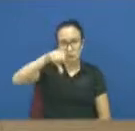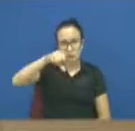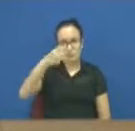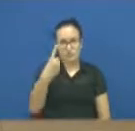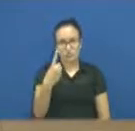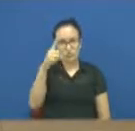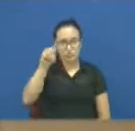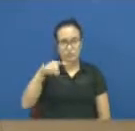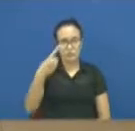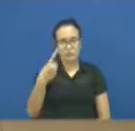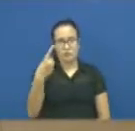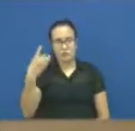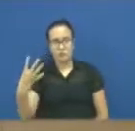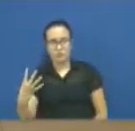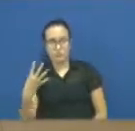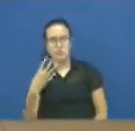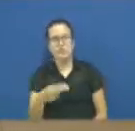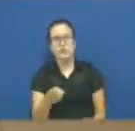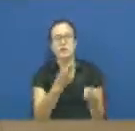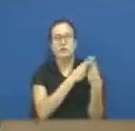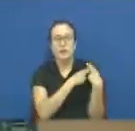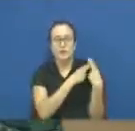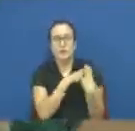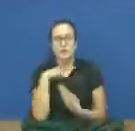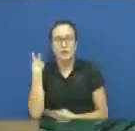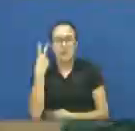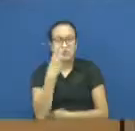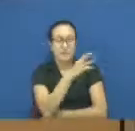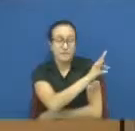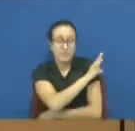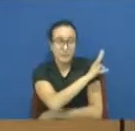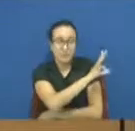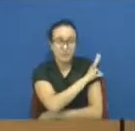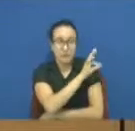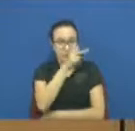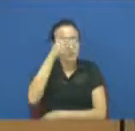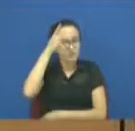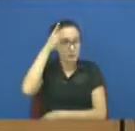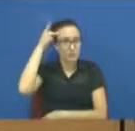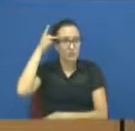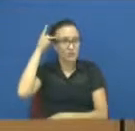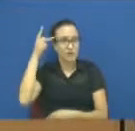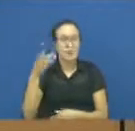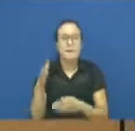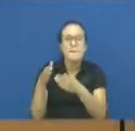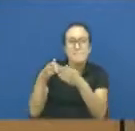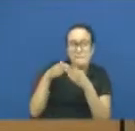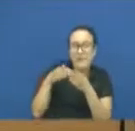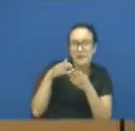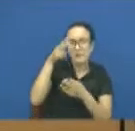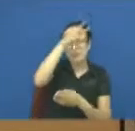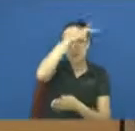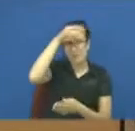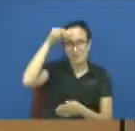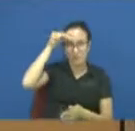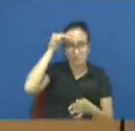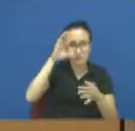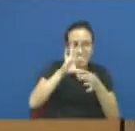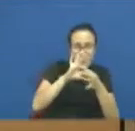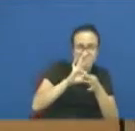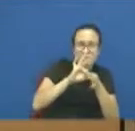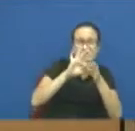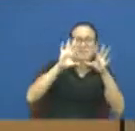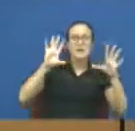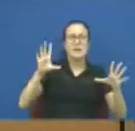de 2014, de autoria do excelentíssimo senhor prefeito municipal, que autoriza o Poder Executivo a aumentar os